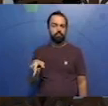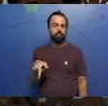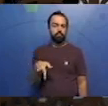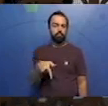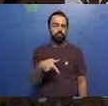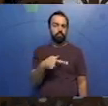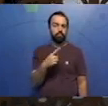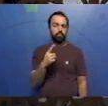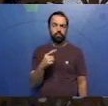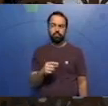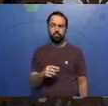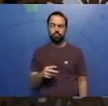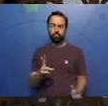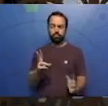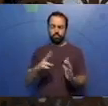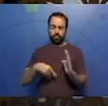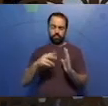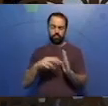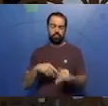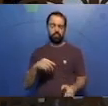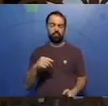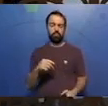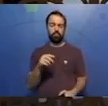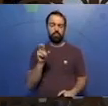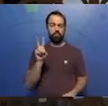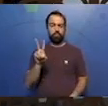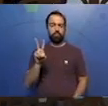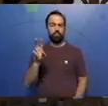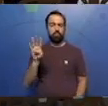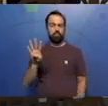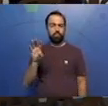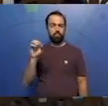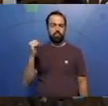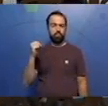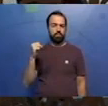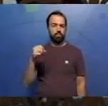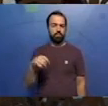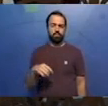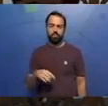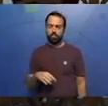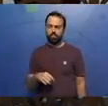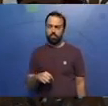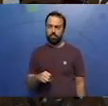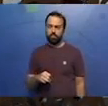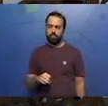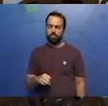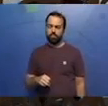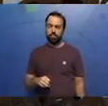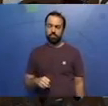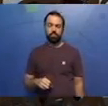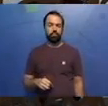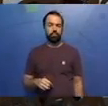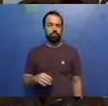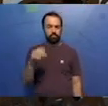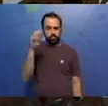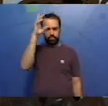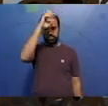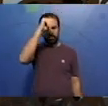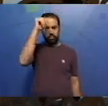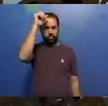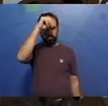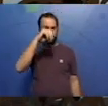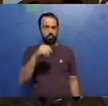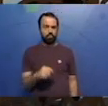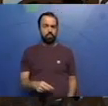Continuando a leitura na página 248. Acompanha com a professora. Vamos aprender a fazer a leitura